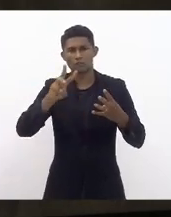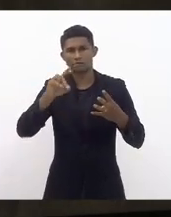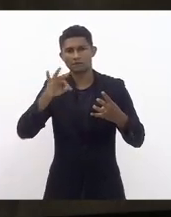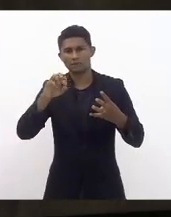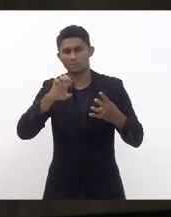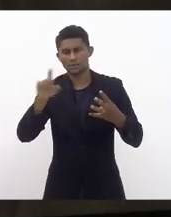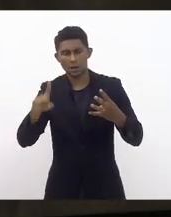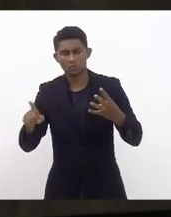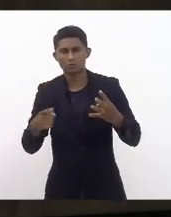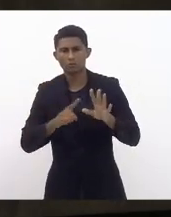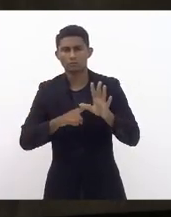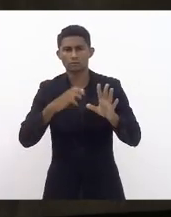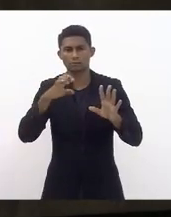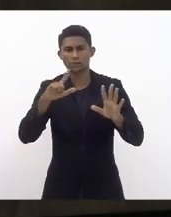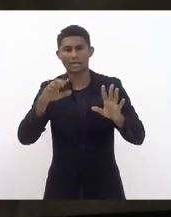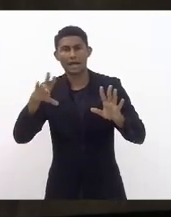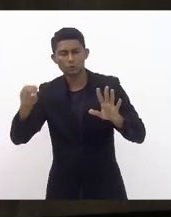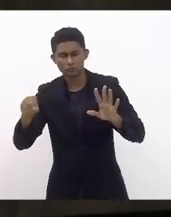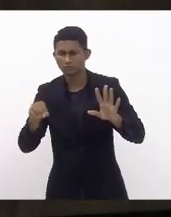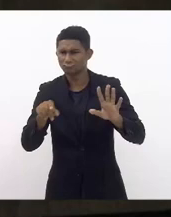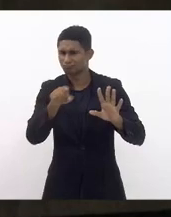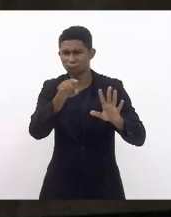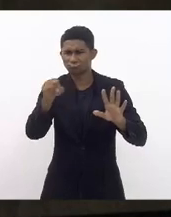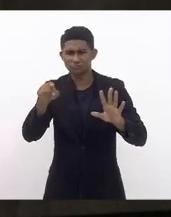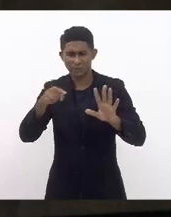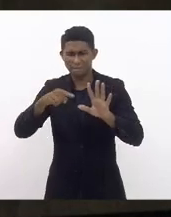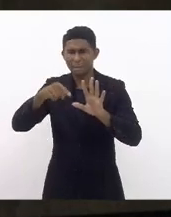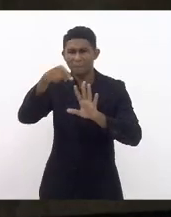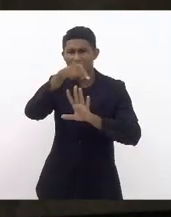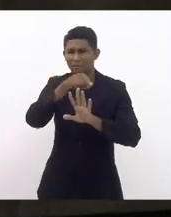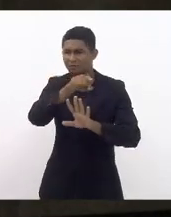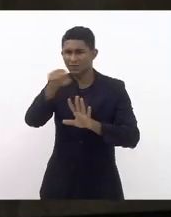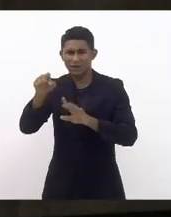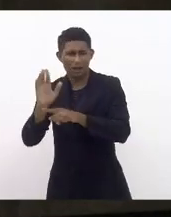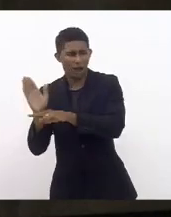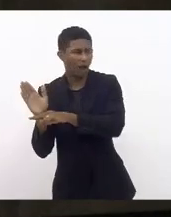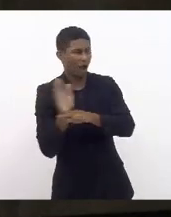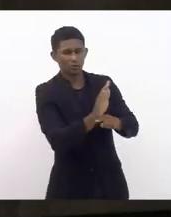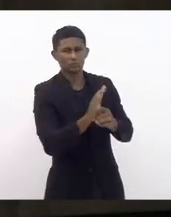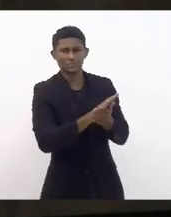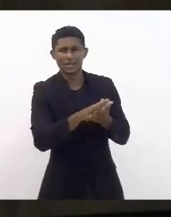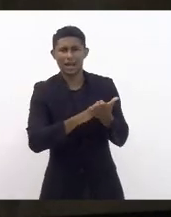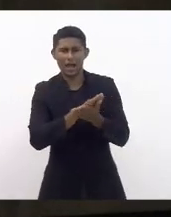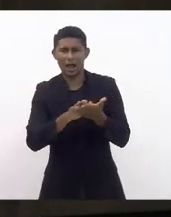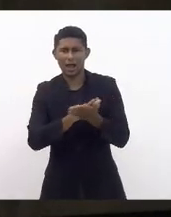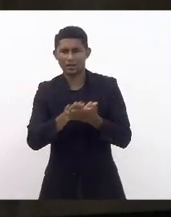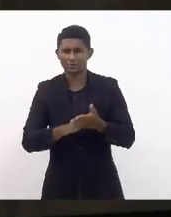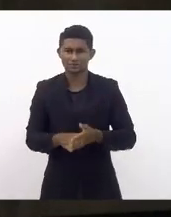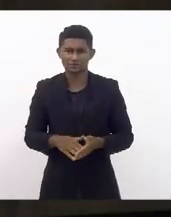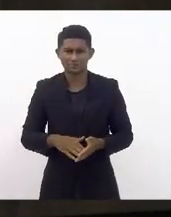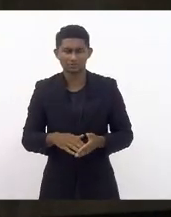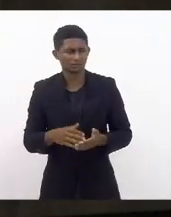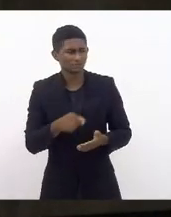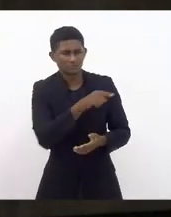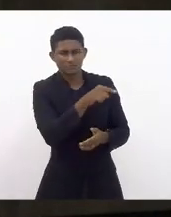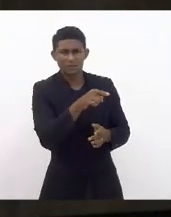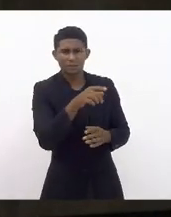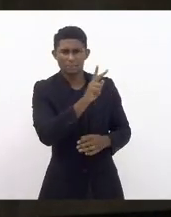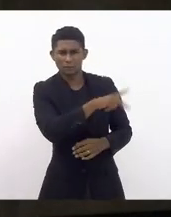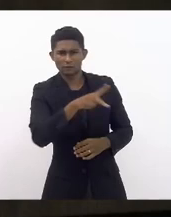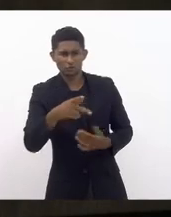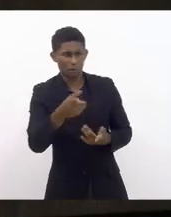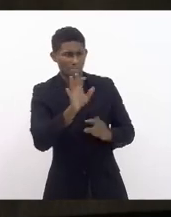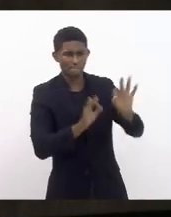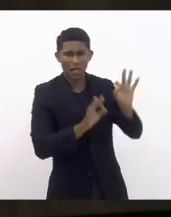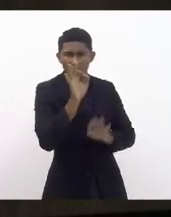governo Cláudio Castro, nenhum governo moveu uma palha sequer para consolidar o UESO. Não garantiu plano de carreira,